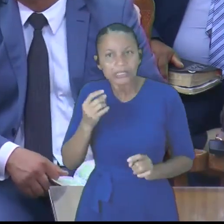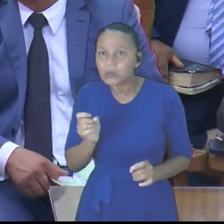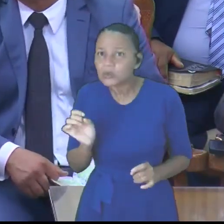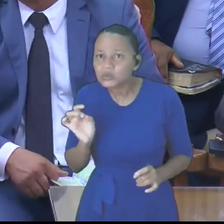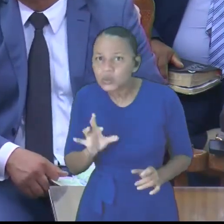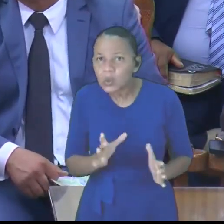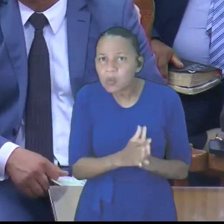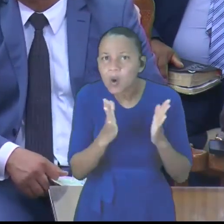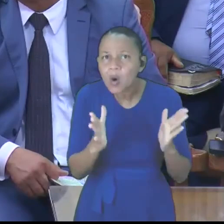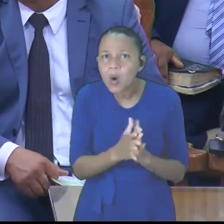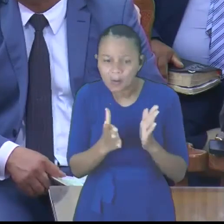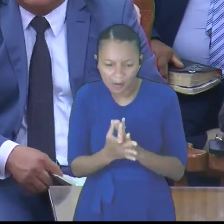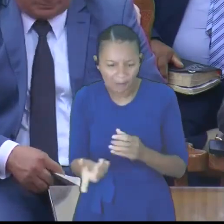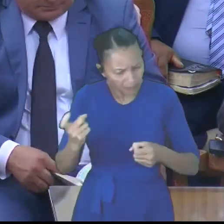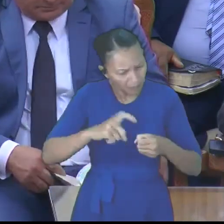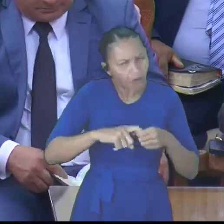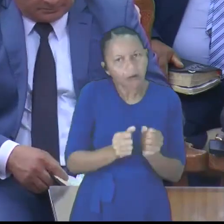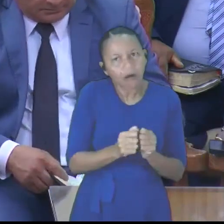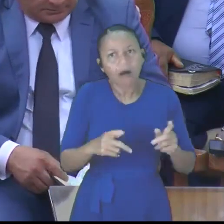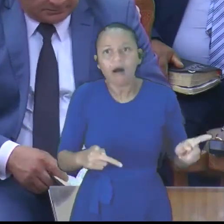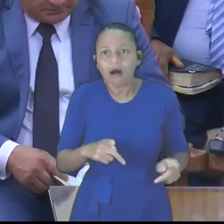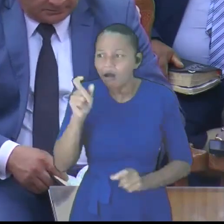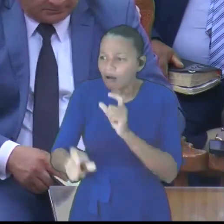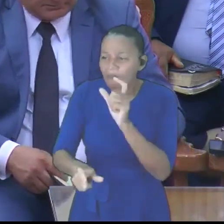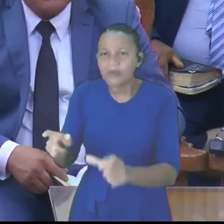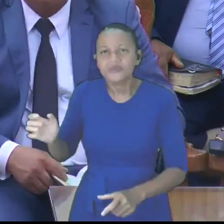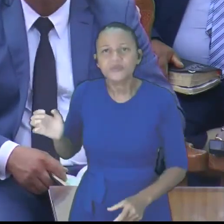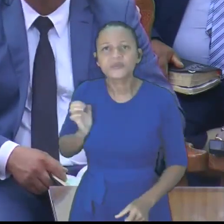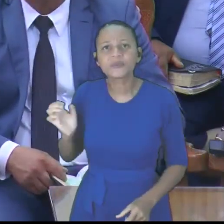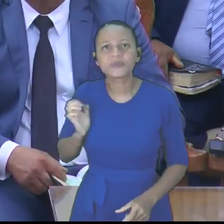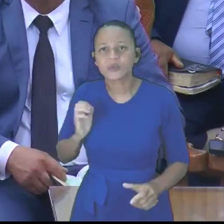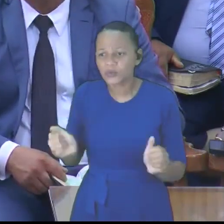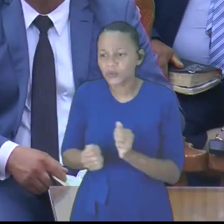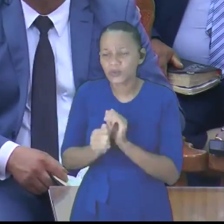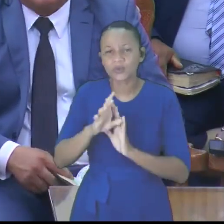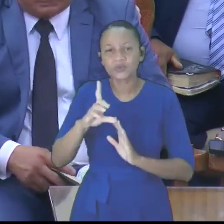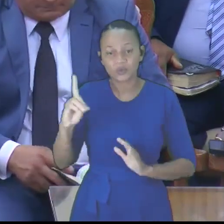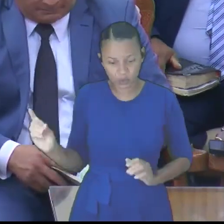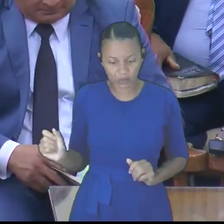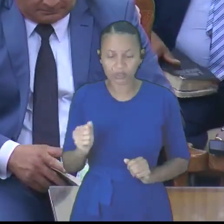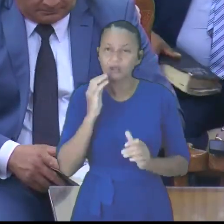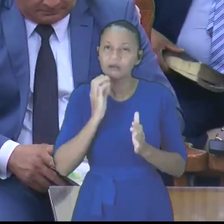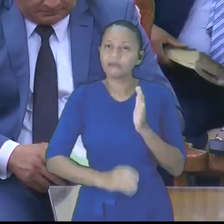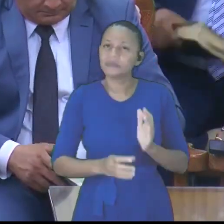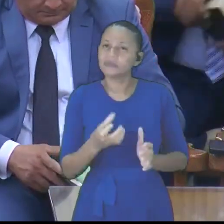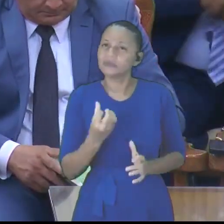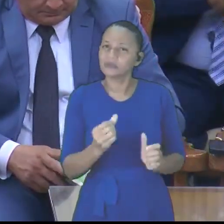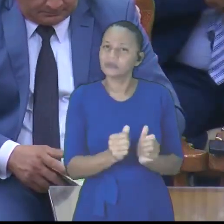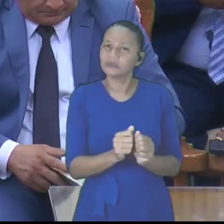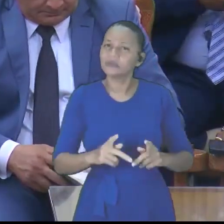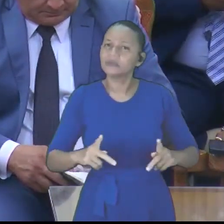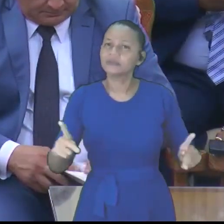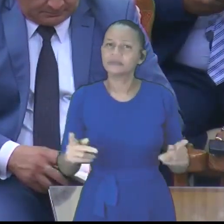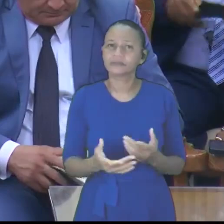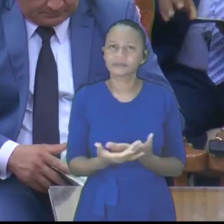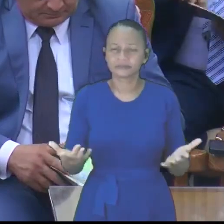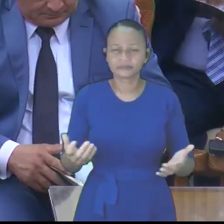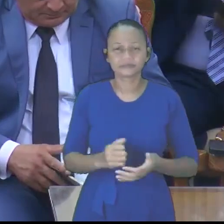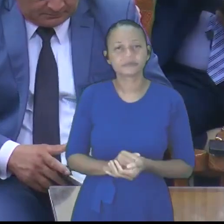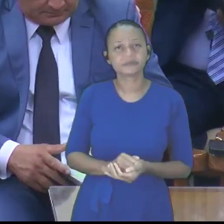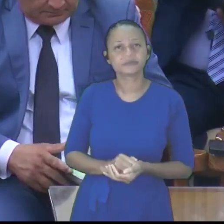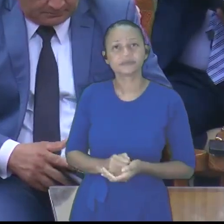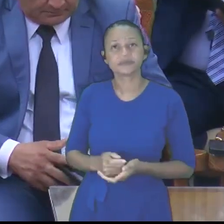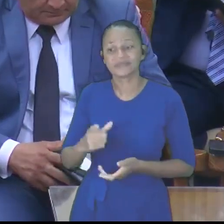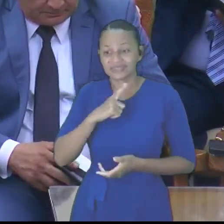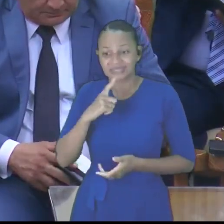pobres. Vamos voltar para Apocalipse? São os ricos, olha aí. Glória a Deus, capítulo 6 de Apocalipse. versículo, que eles vão